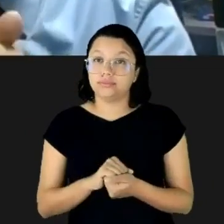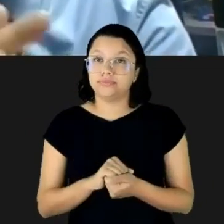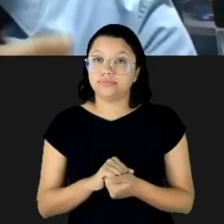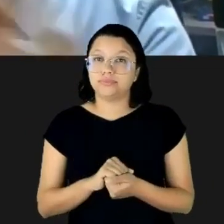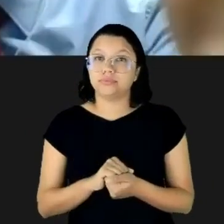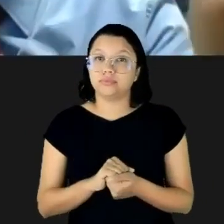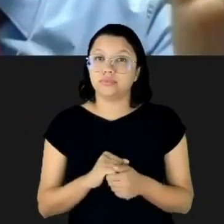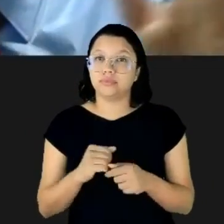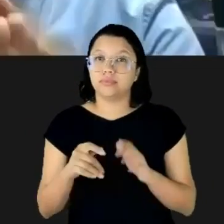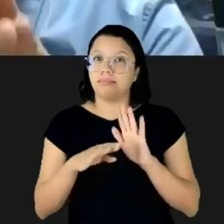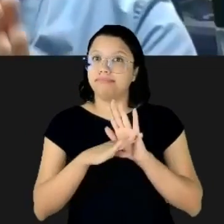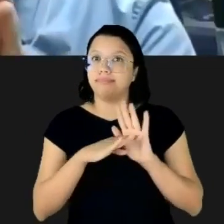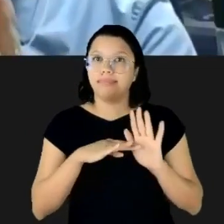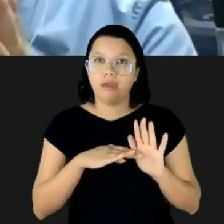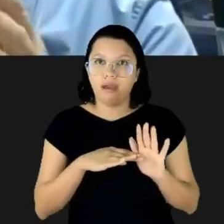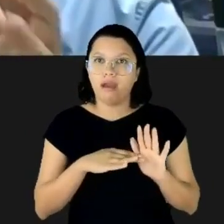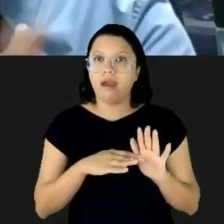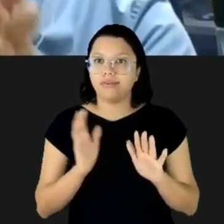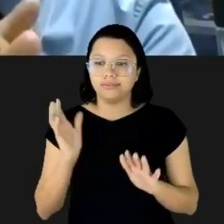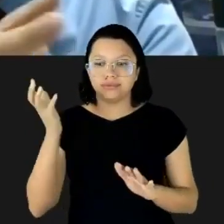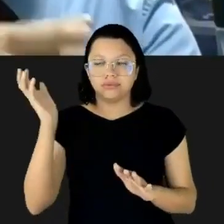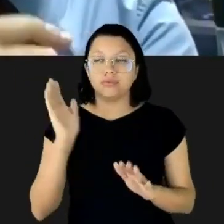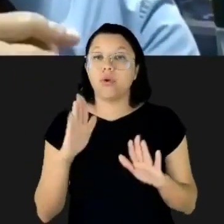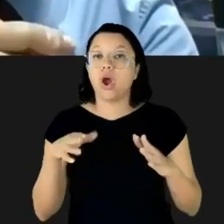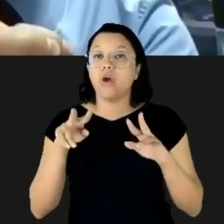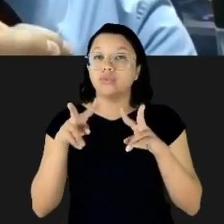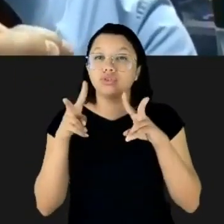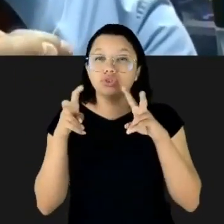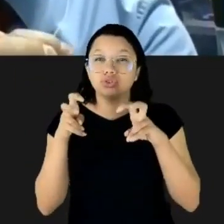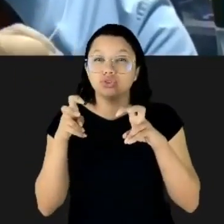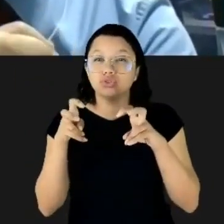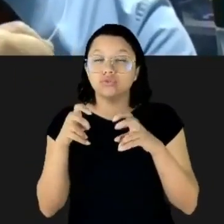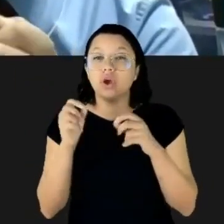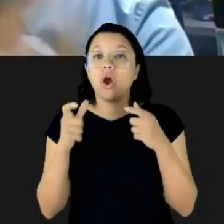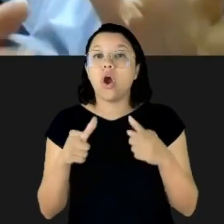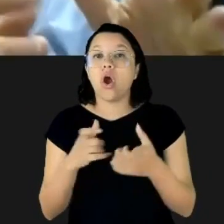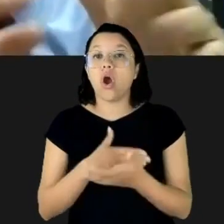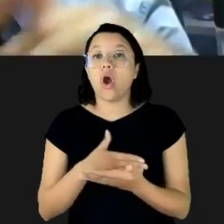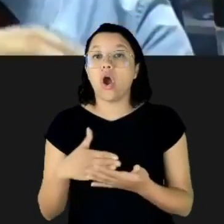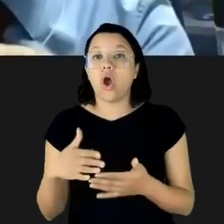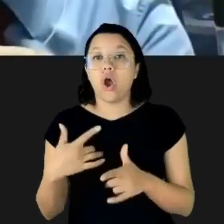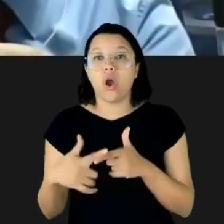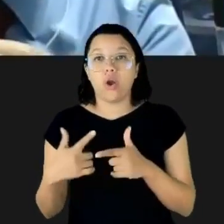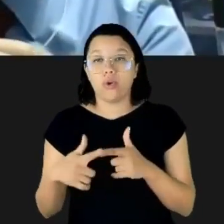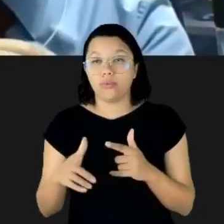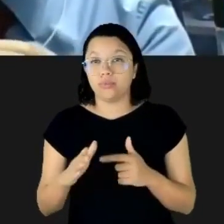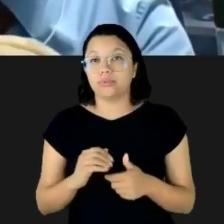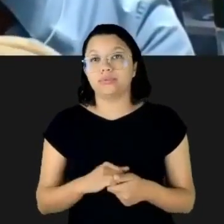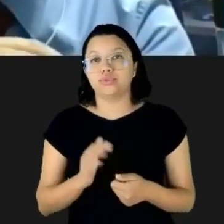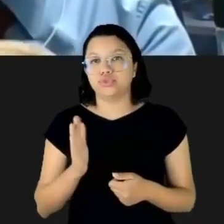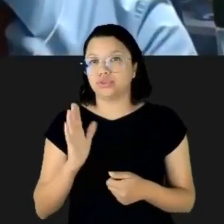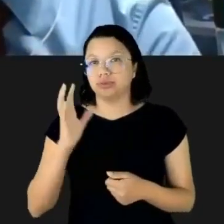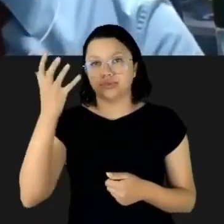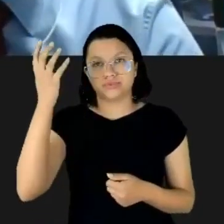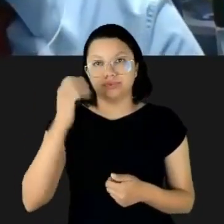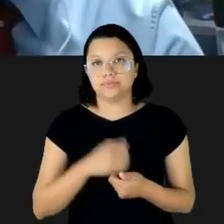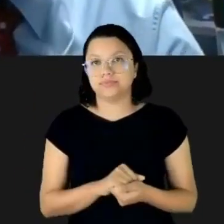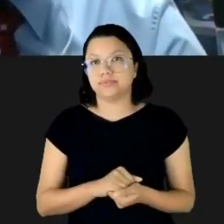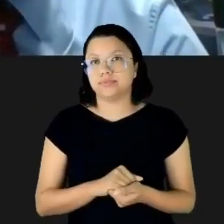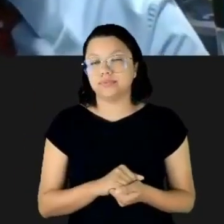metade da solução quando você identifica a origem do problema metade do problema já está resolvido